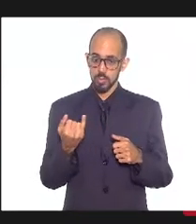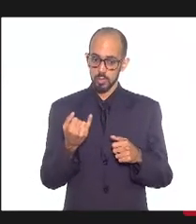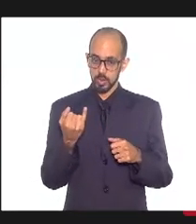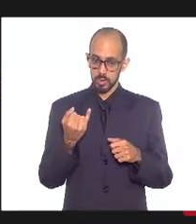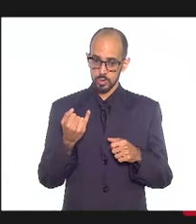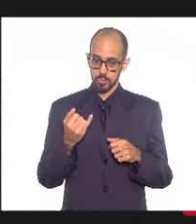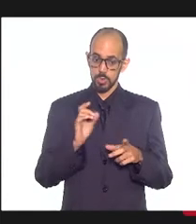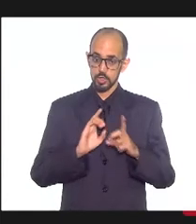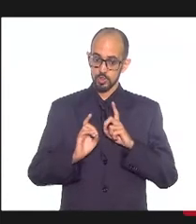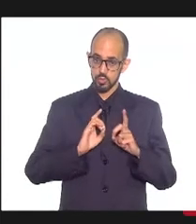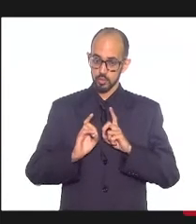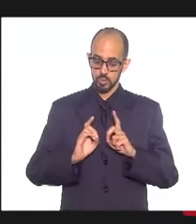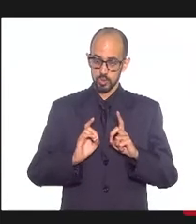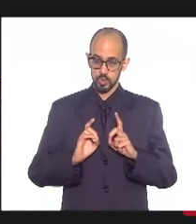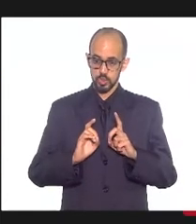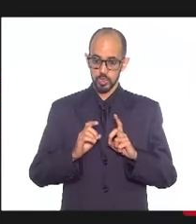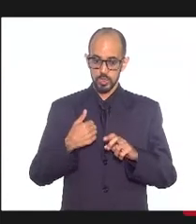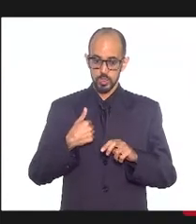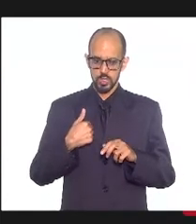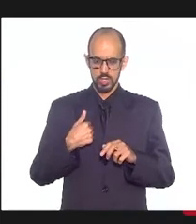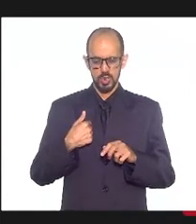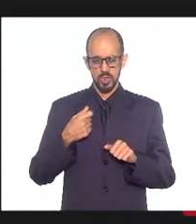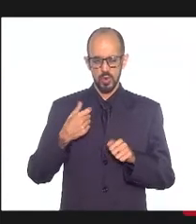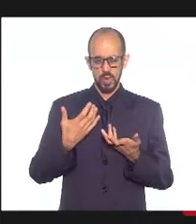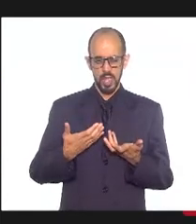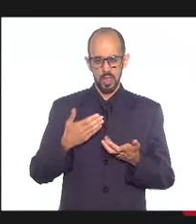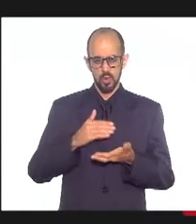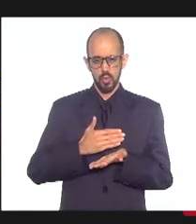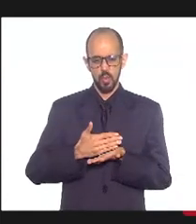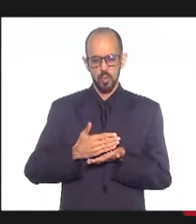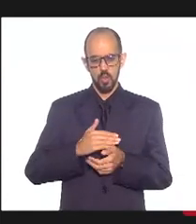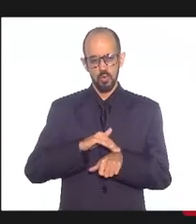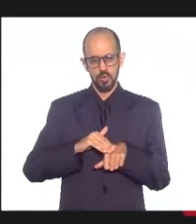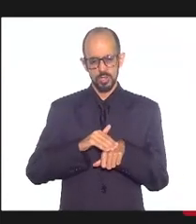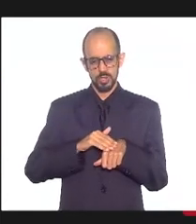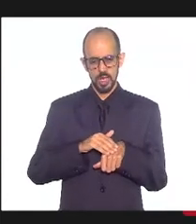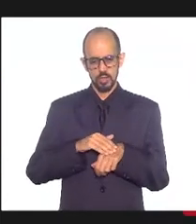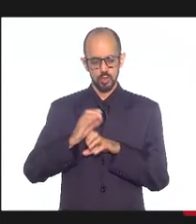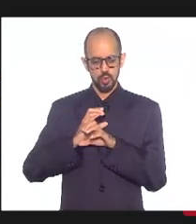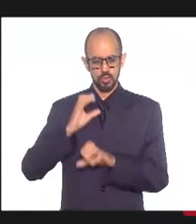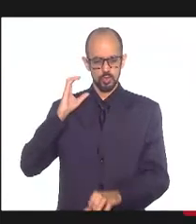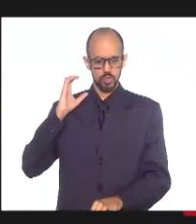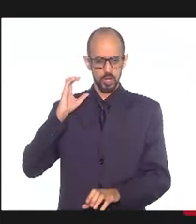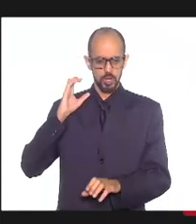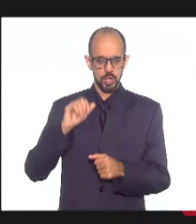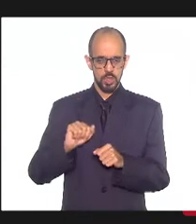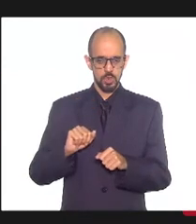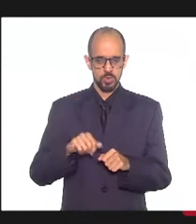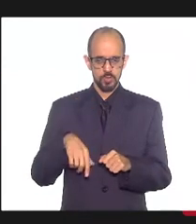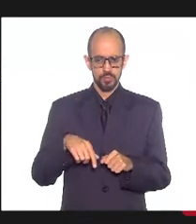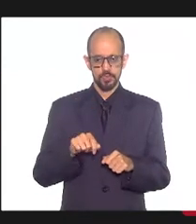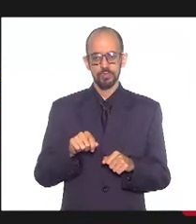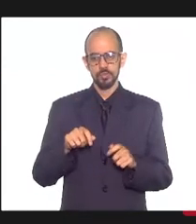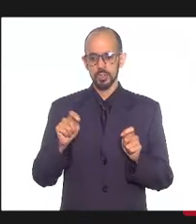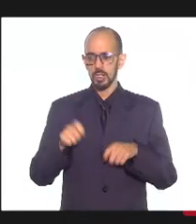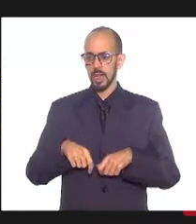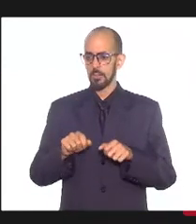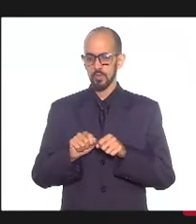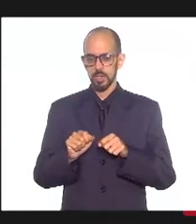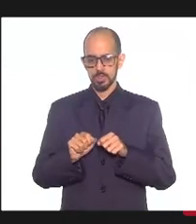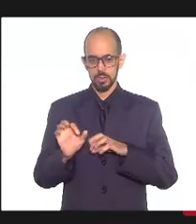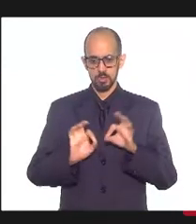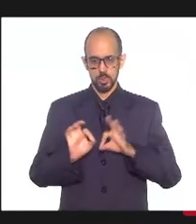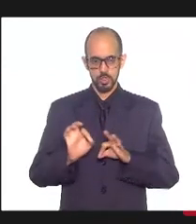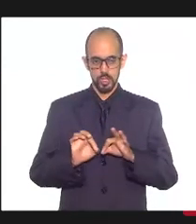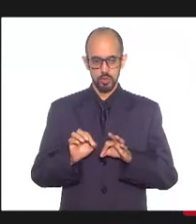que eu pretendo conversar isso aí como engenheiro, como mera contribuição de cidadania que pode fazer projeto. É uma